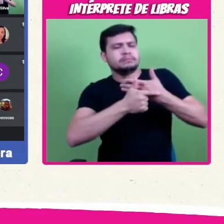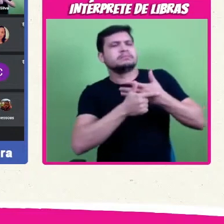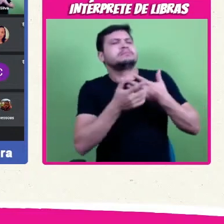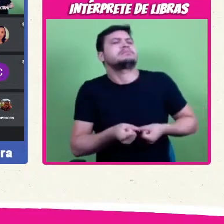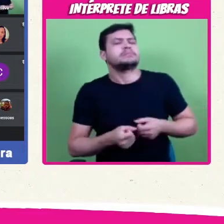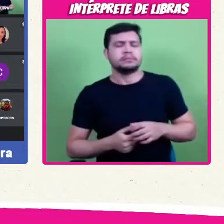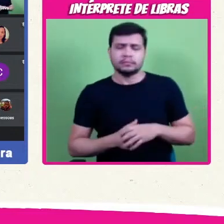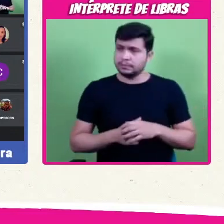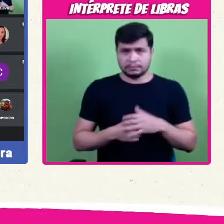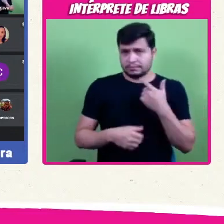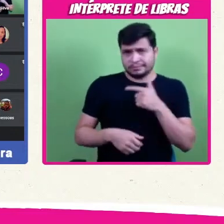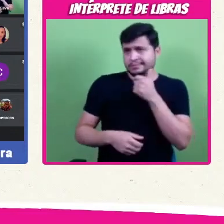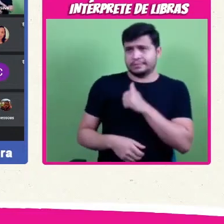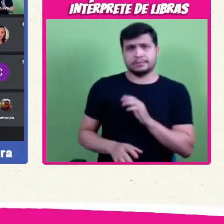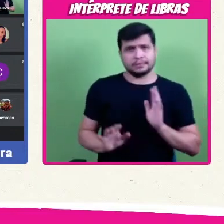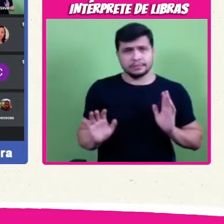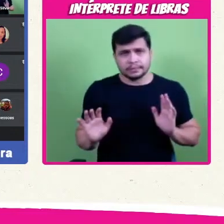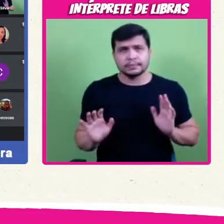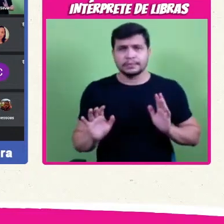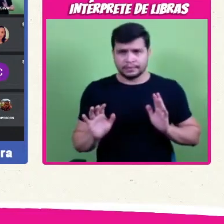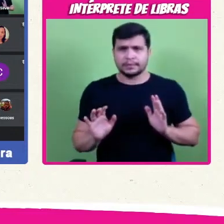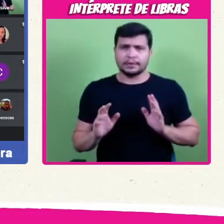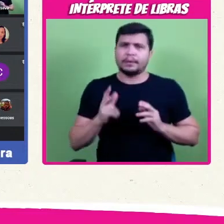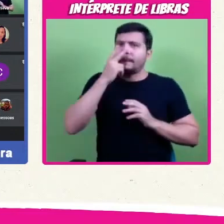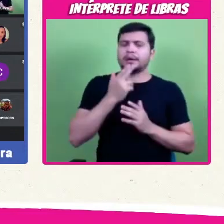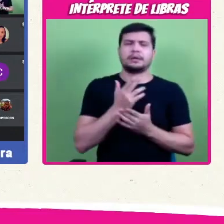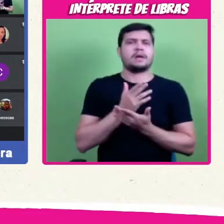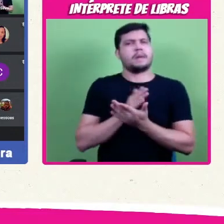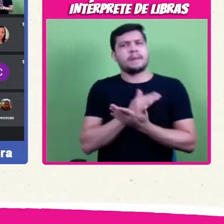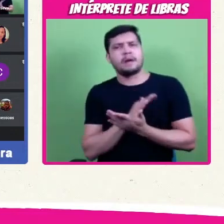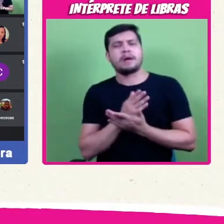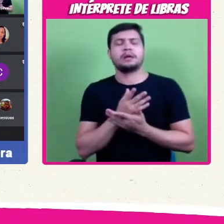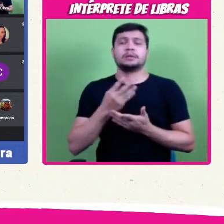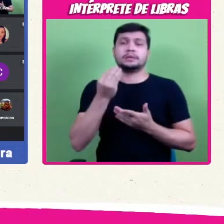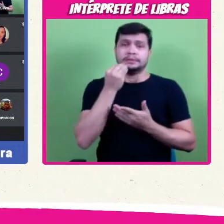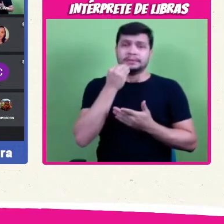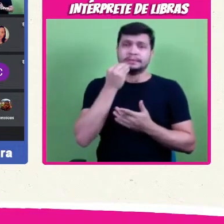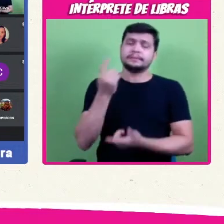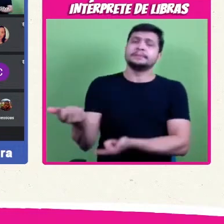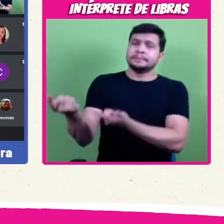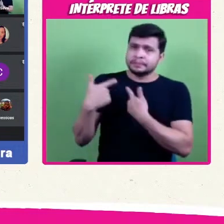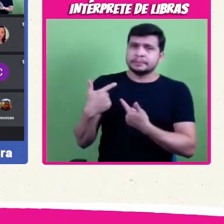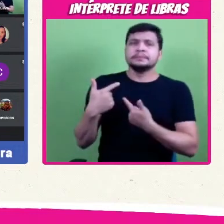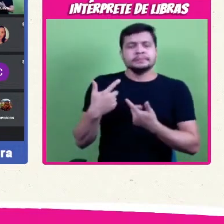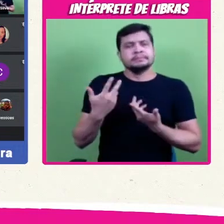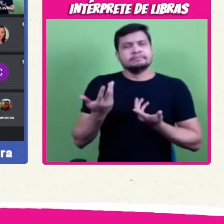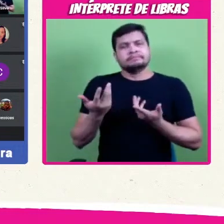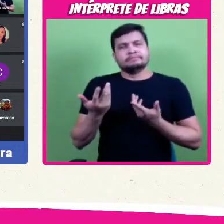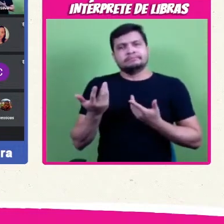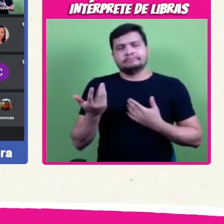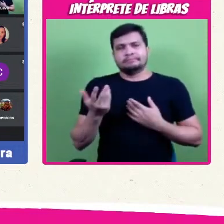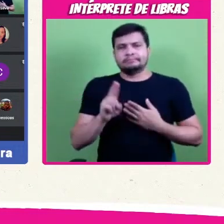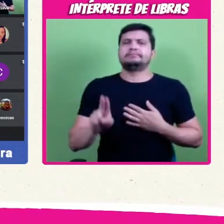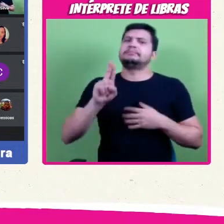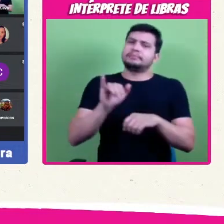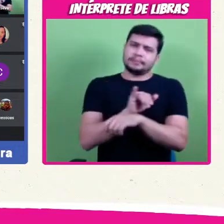atacar dessa forma, né? O preconceito, ele vai nos atravessar em diversos espaços. Né? O